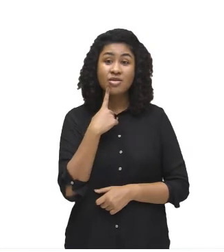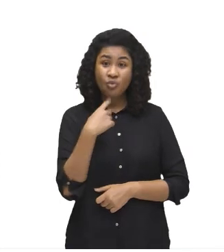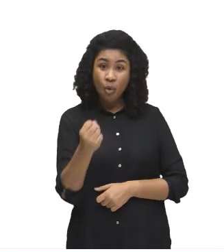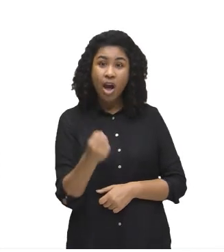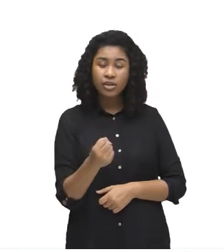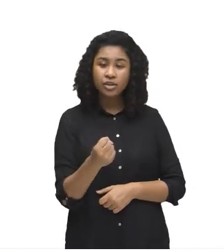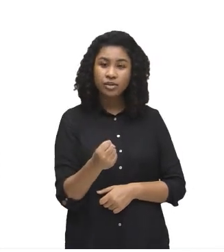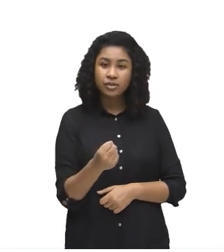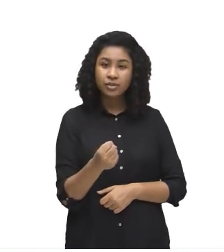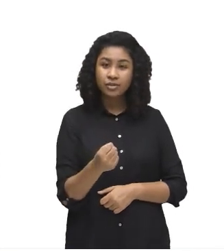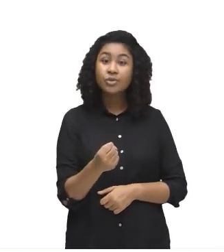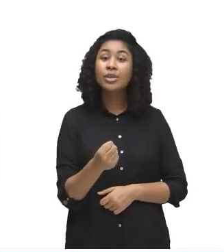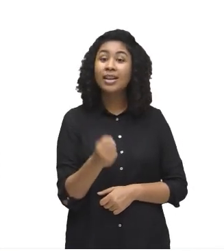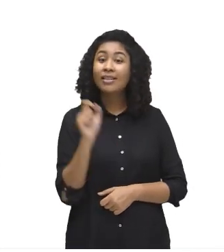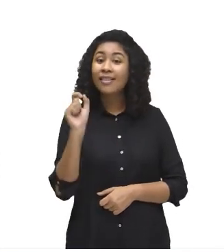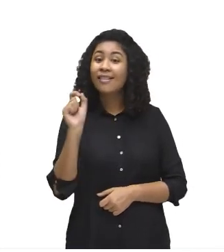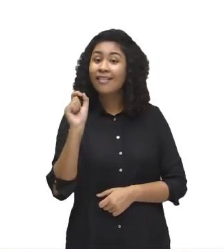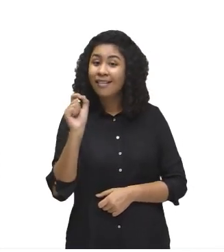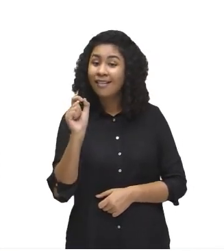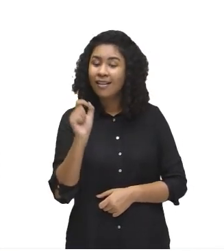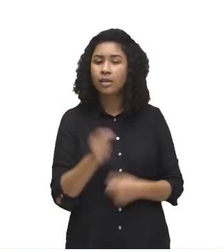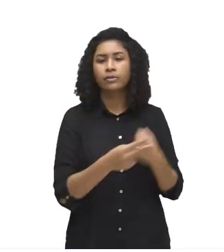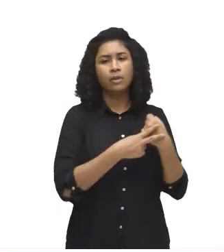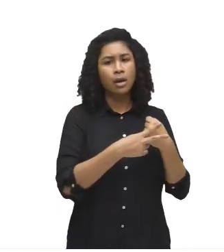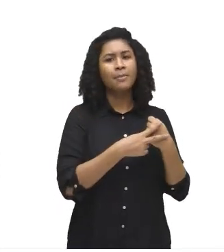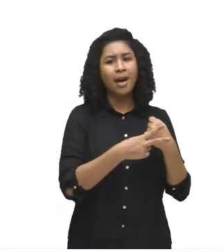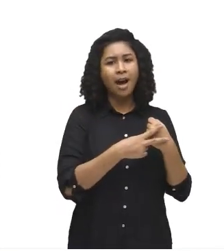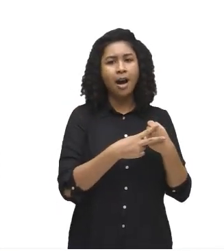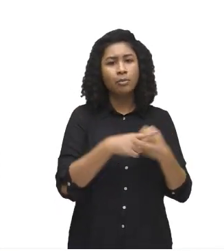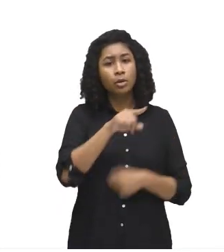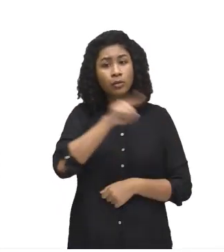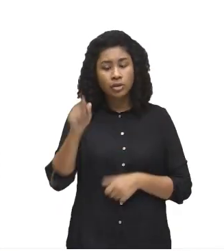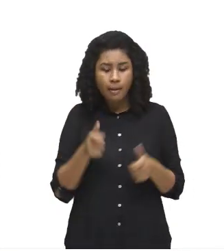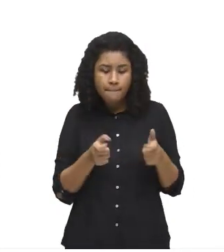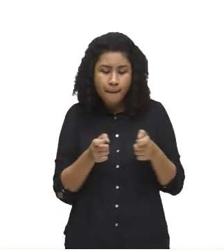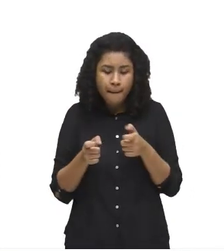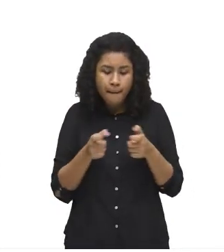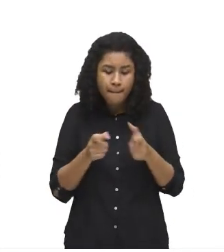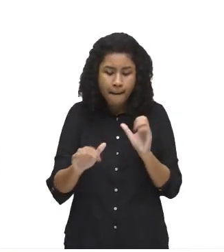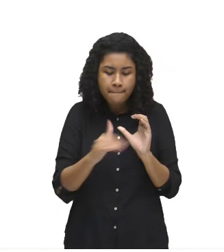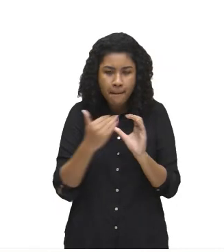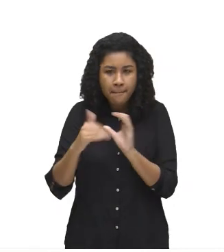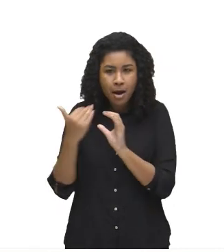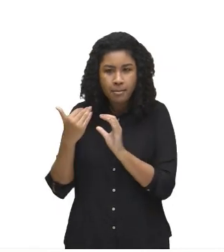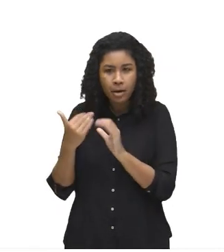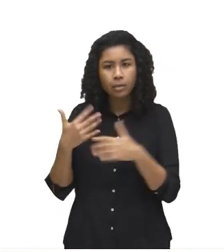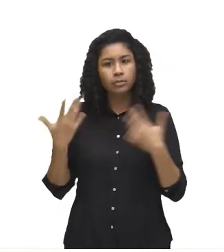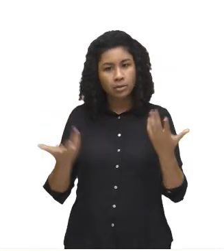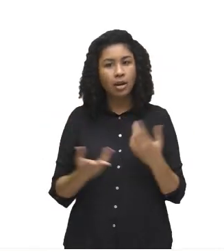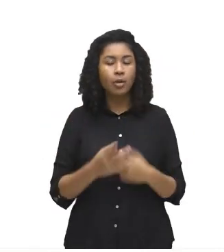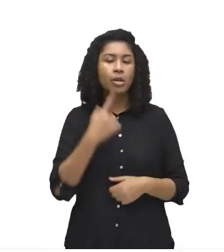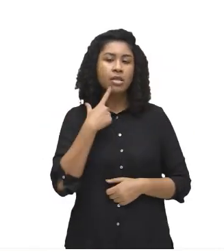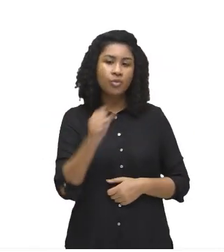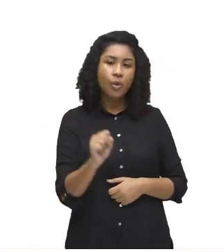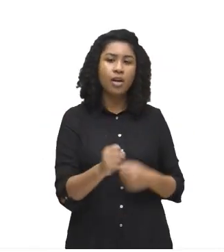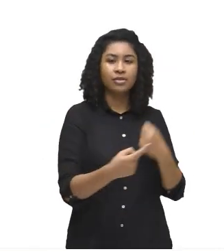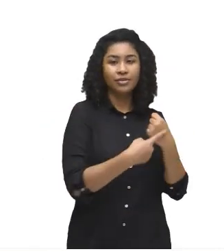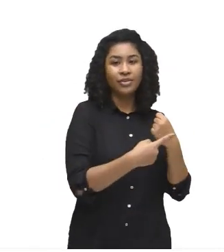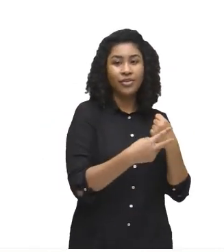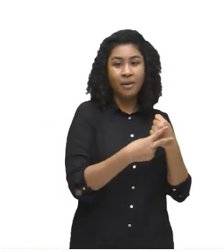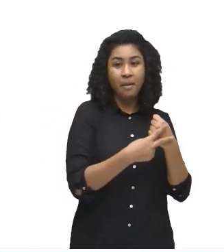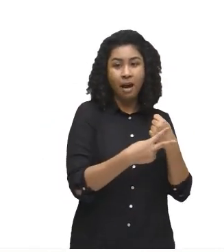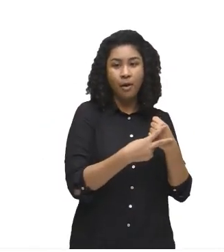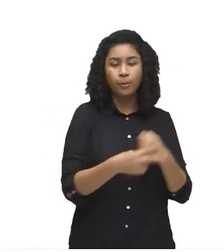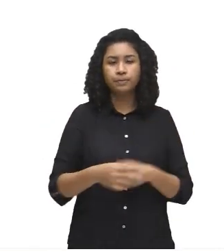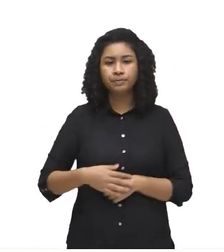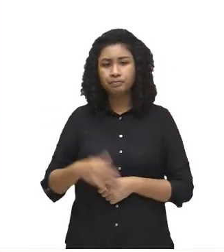vocês estão escrevendo. Como vocês estão escrevendo, é a linguagem verbal. Aí eu estou vendo aqui, gente, olha, sugerindo que pode ser a letra